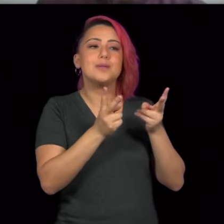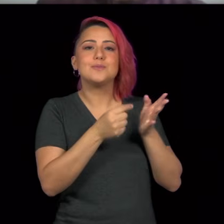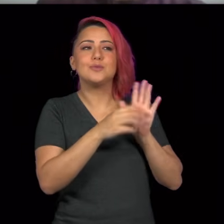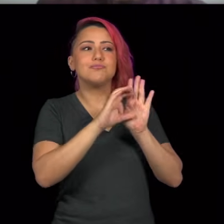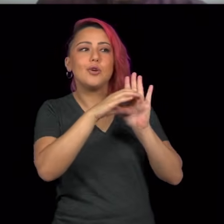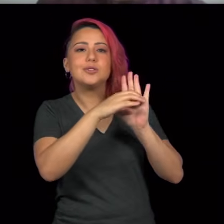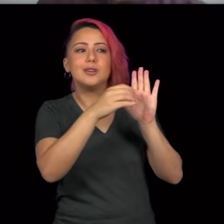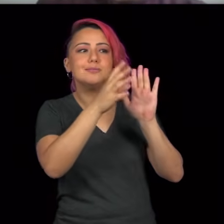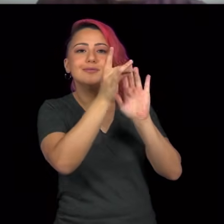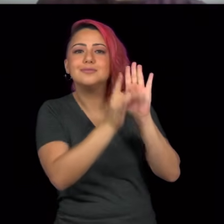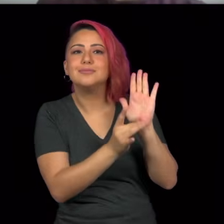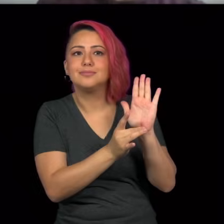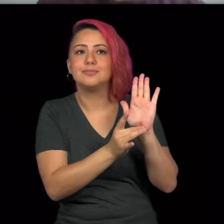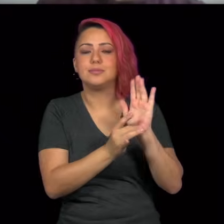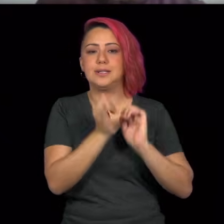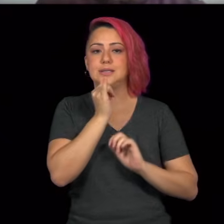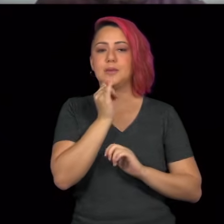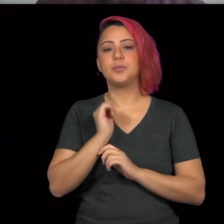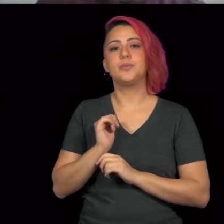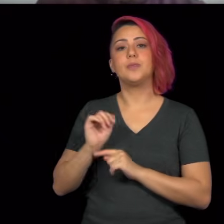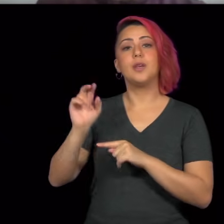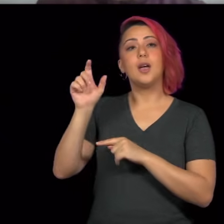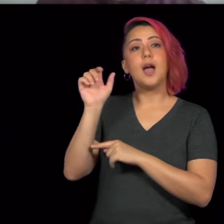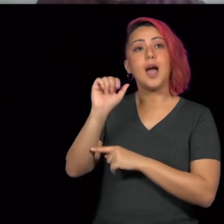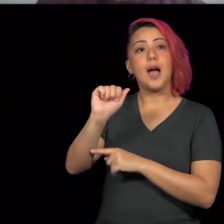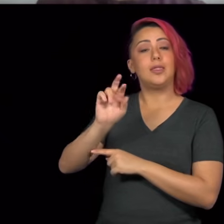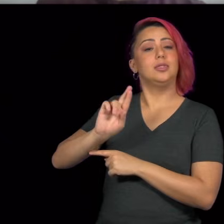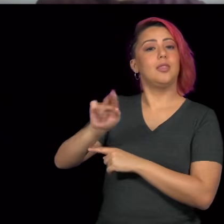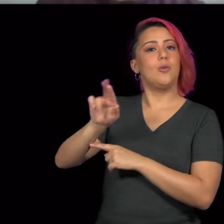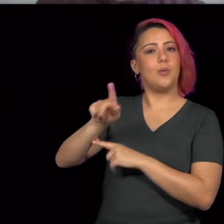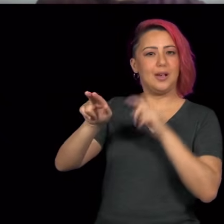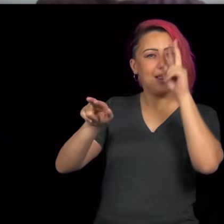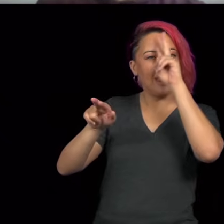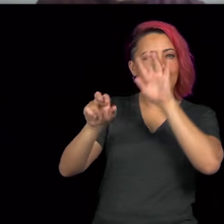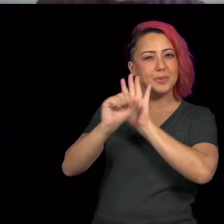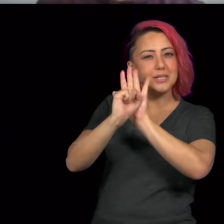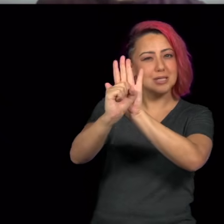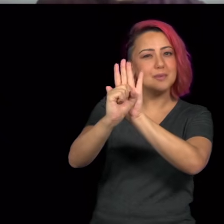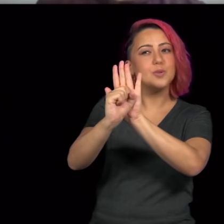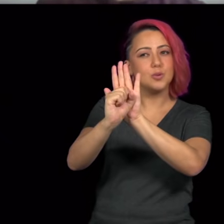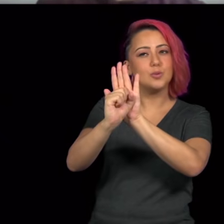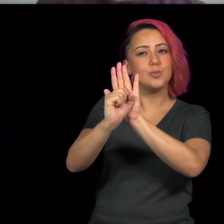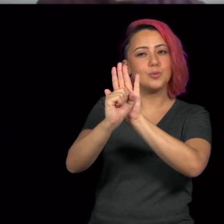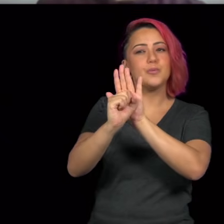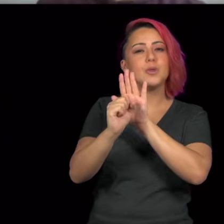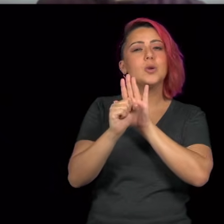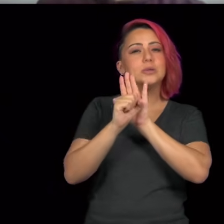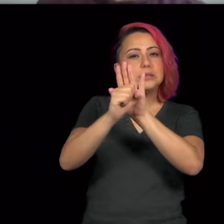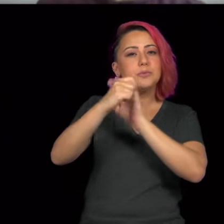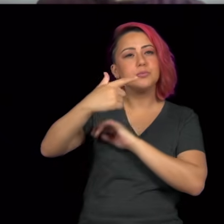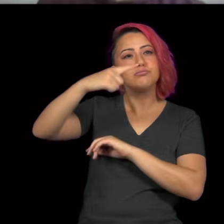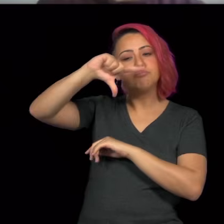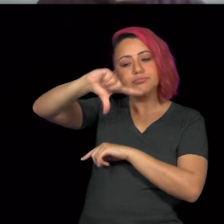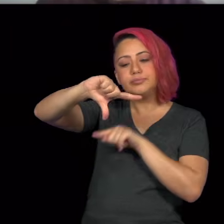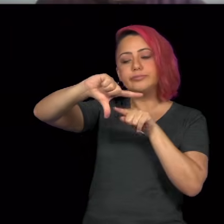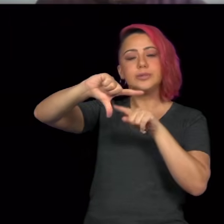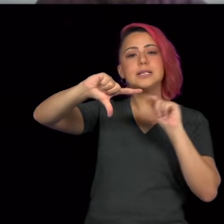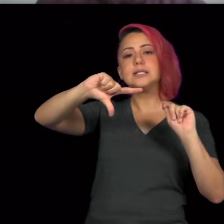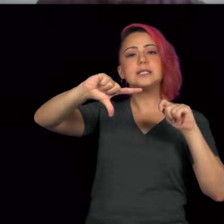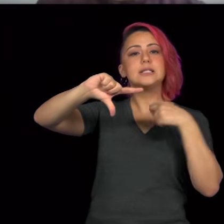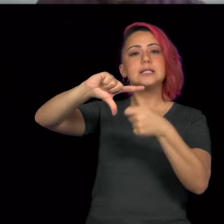nós teríamos aqui a negação, que também pode ser representada, vocês vão encontrar em livros com esse